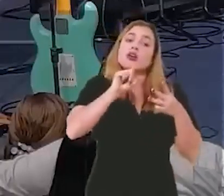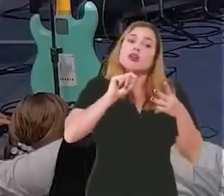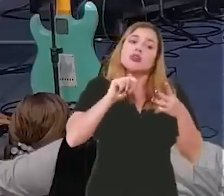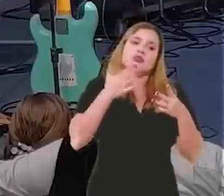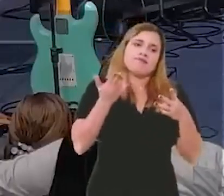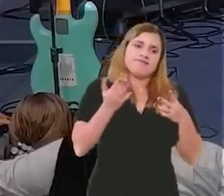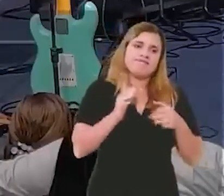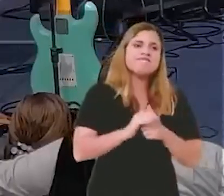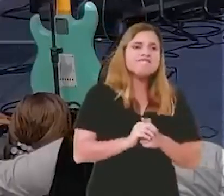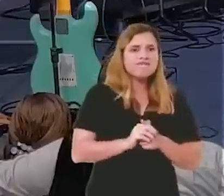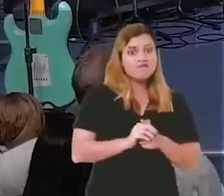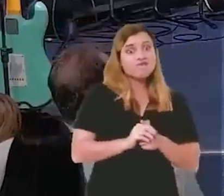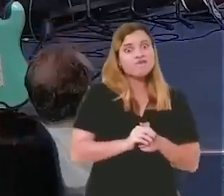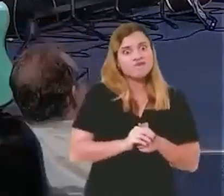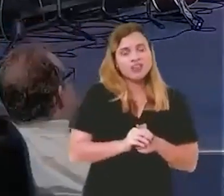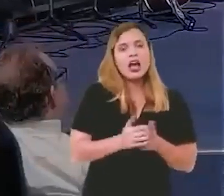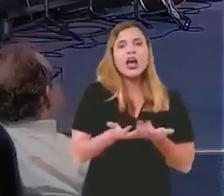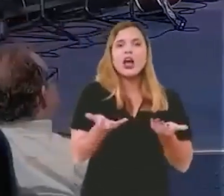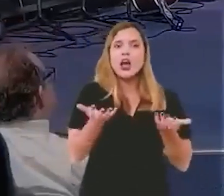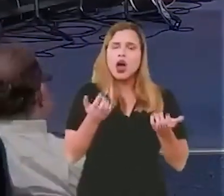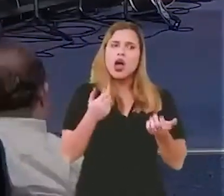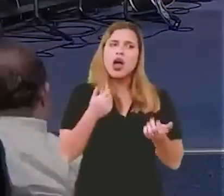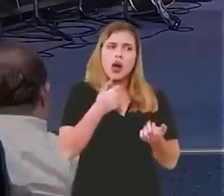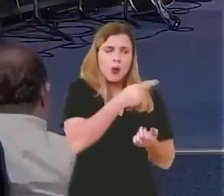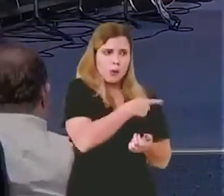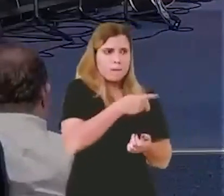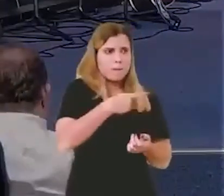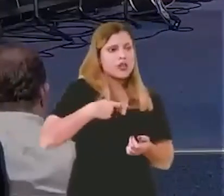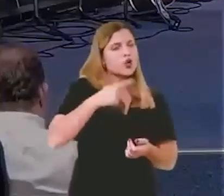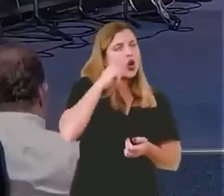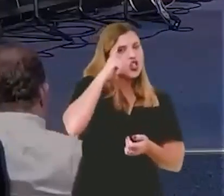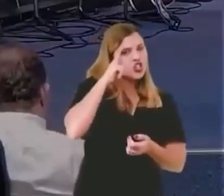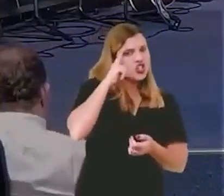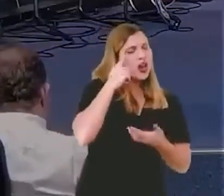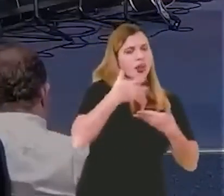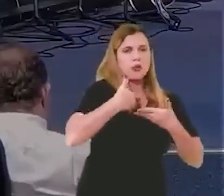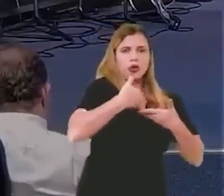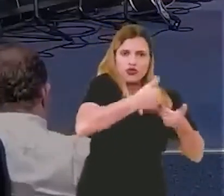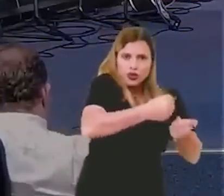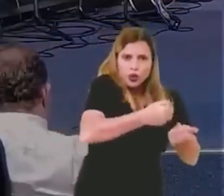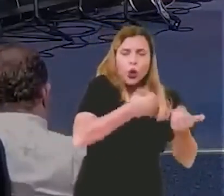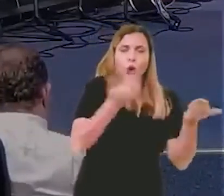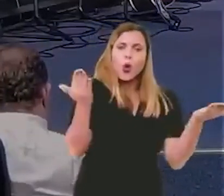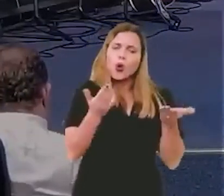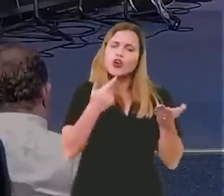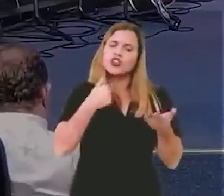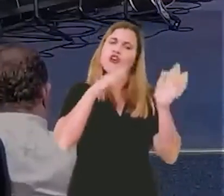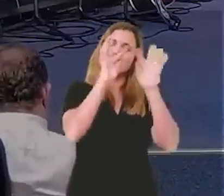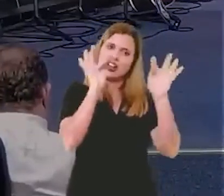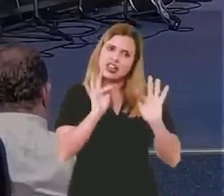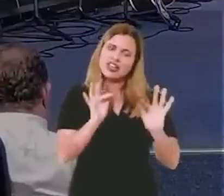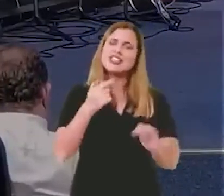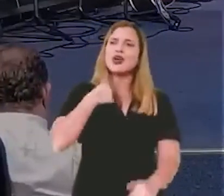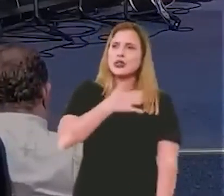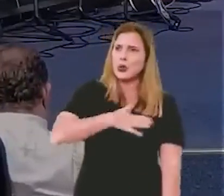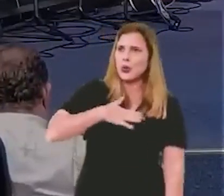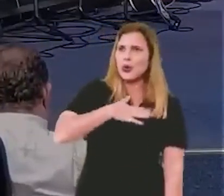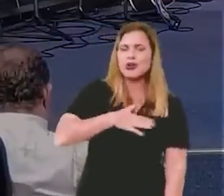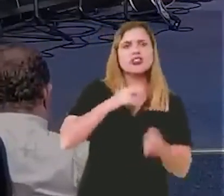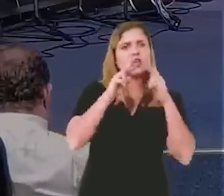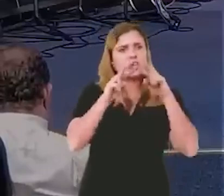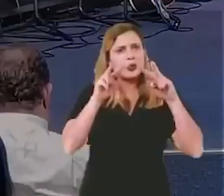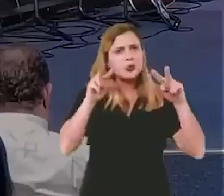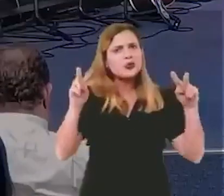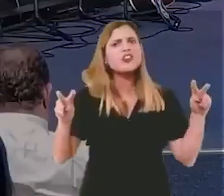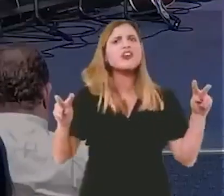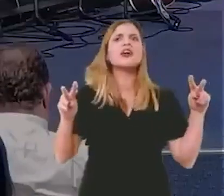Talvez você argumente: bom, mas eu fui convidado para estar aqui hoje, fiquei feliz de vir, estou gostando de tudo que